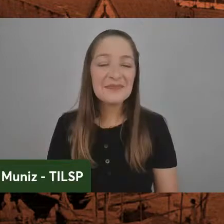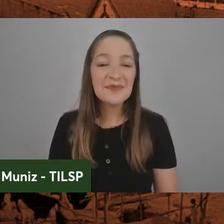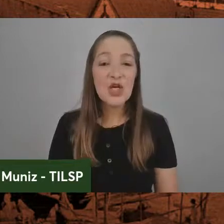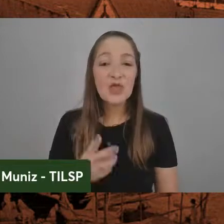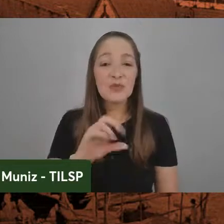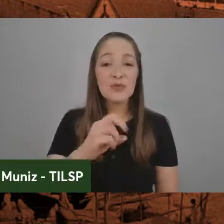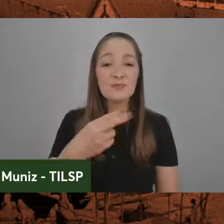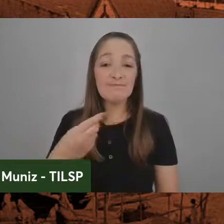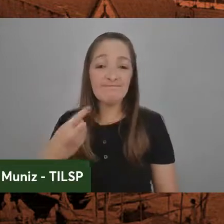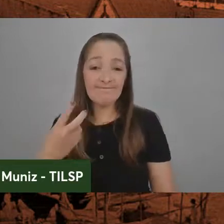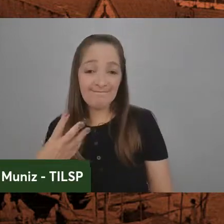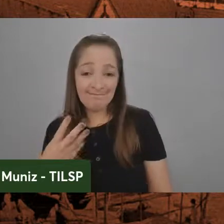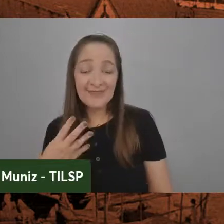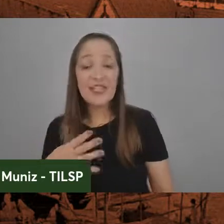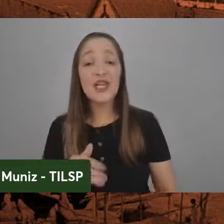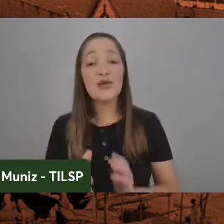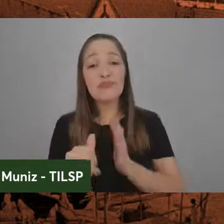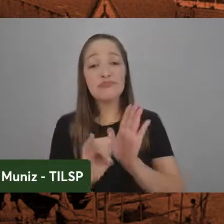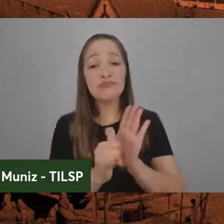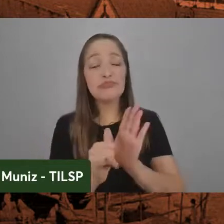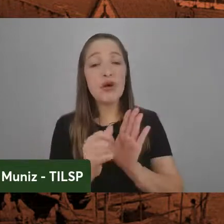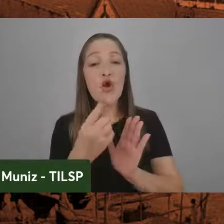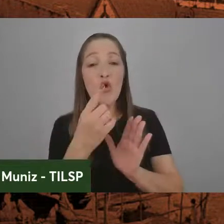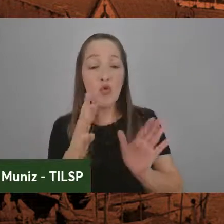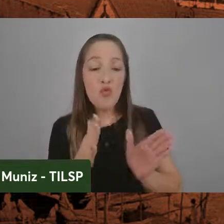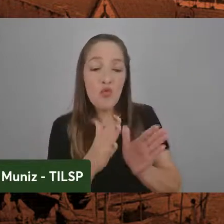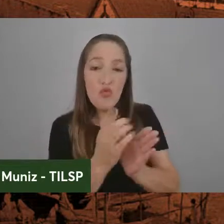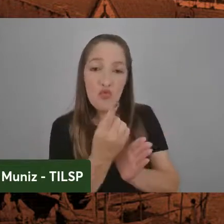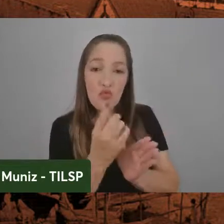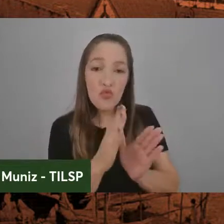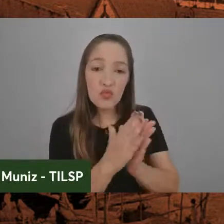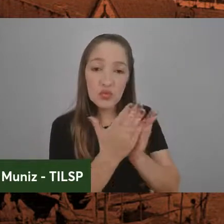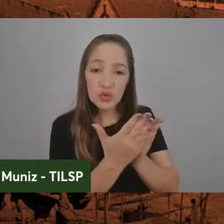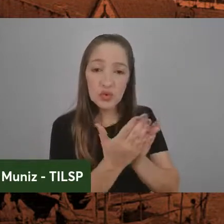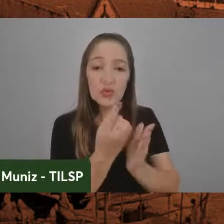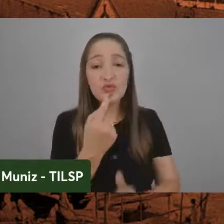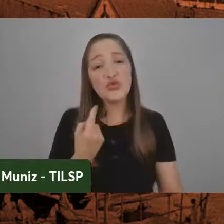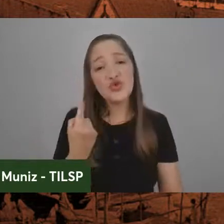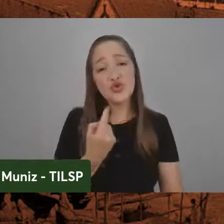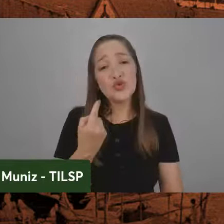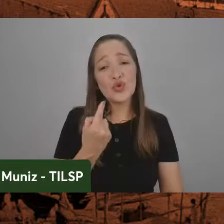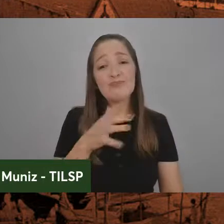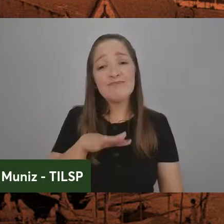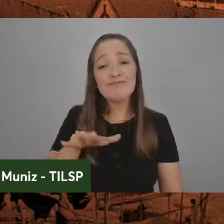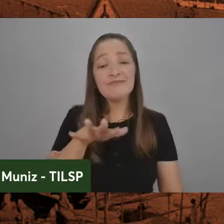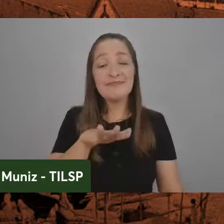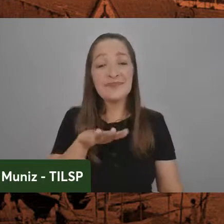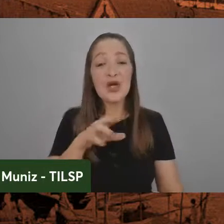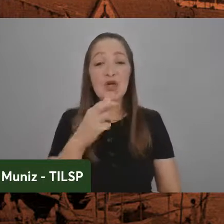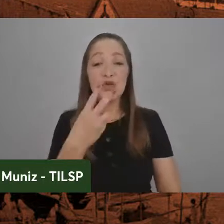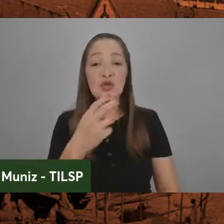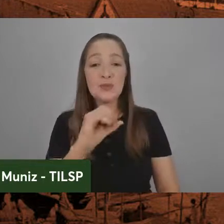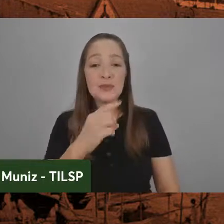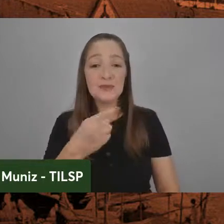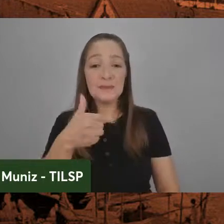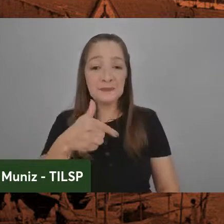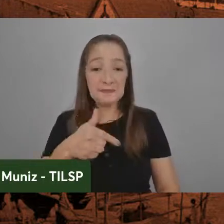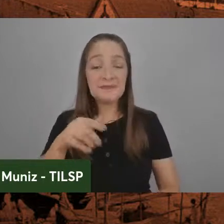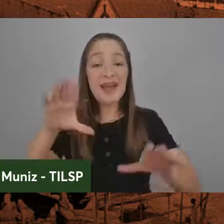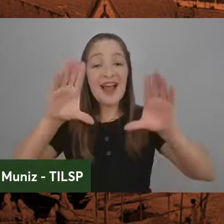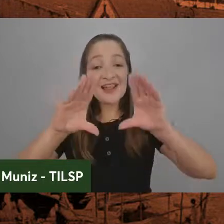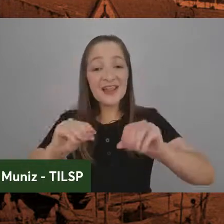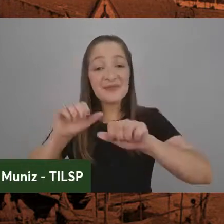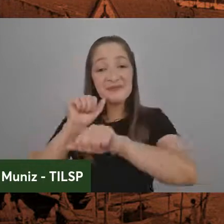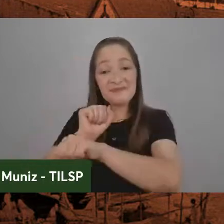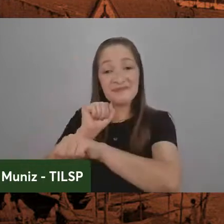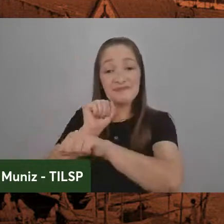reunidas em Um Solitário à Espreita. Em 2017, A Noite da Espera, primeiro